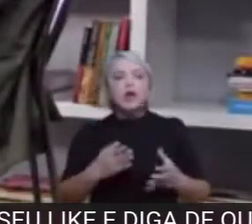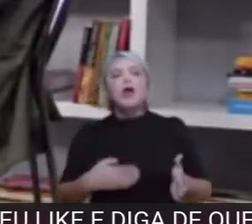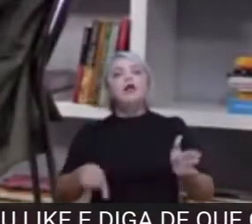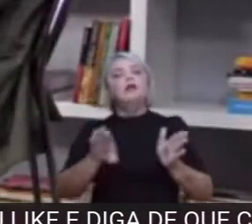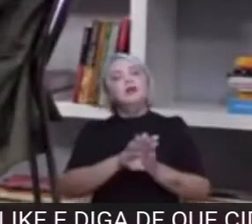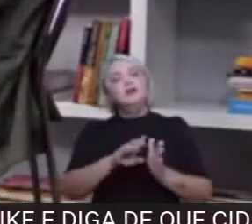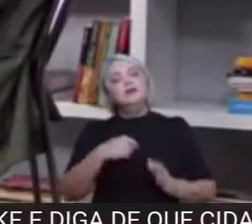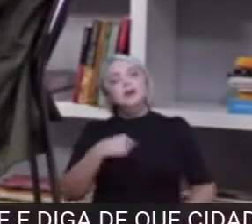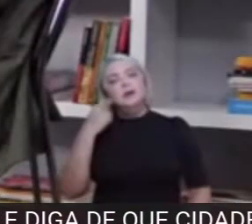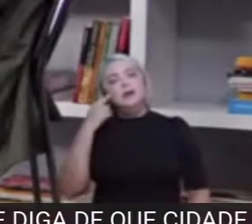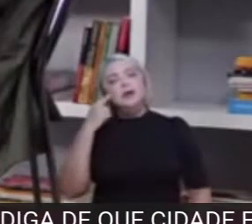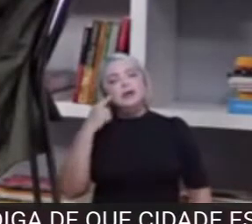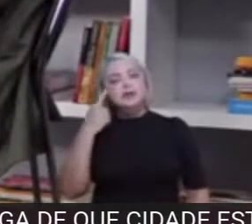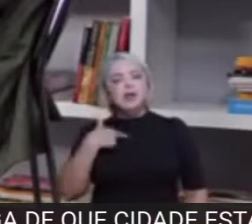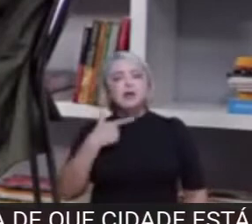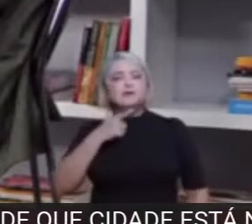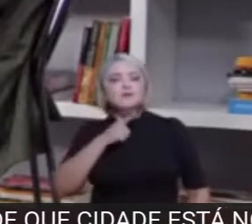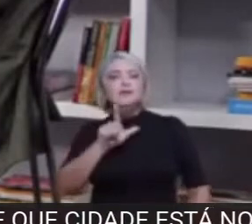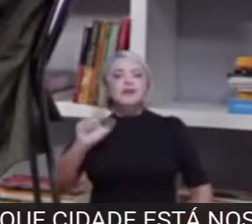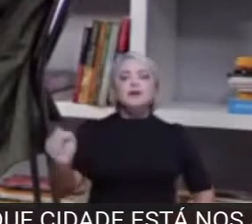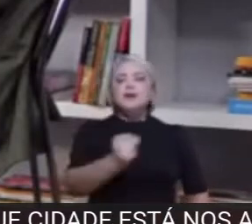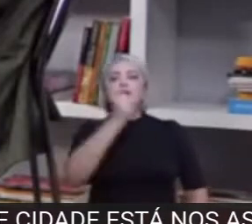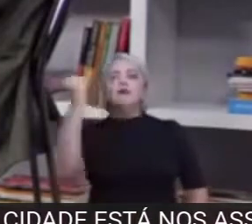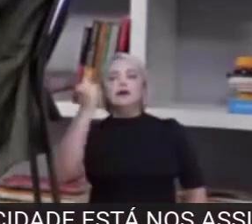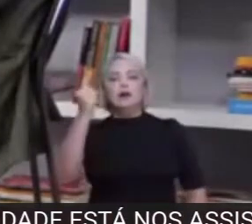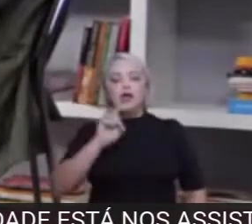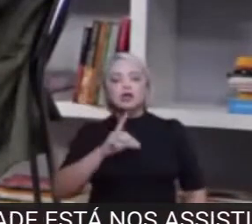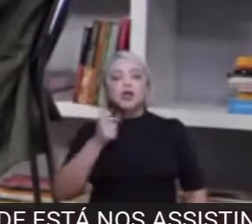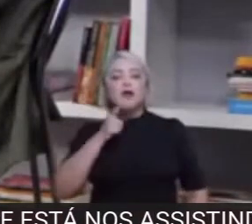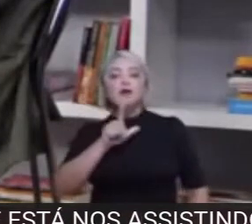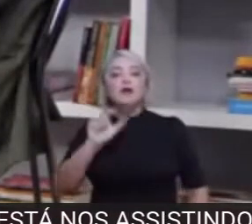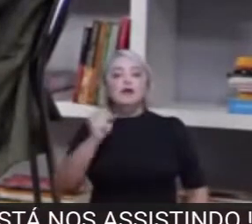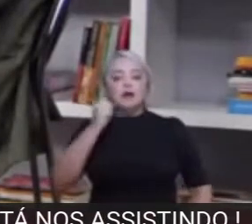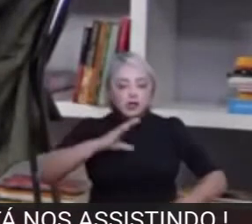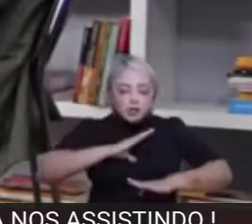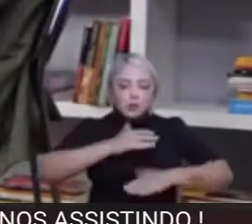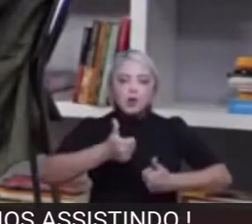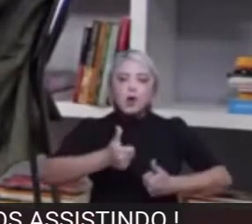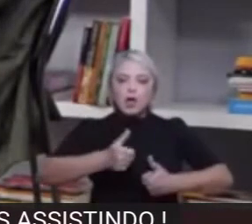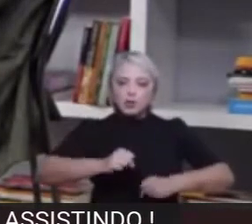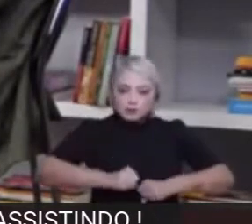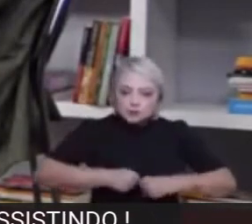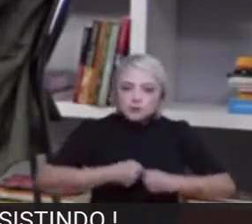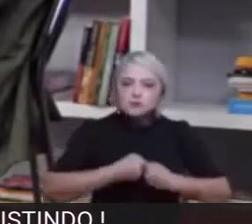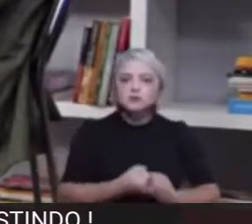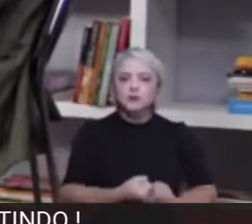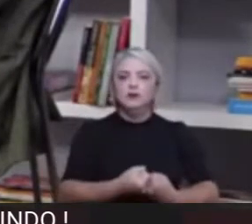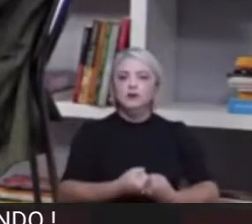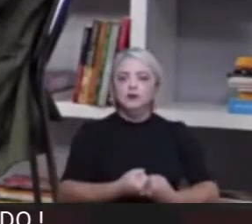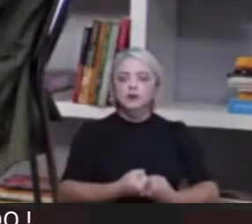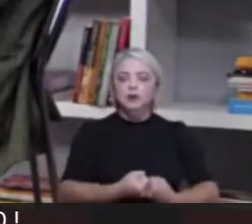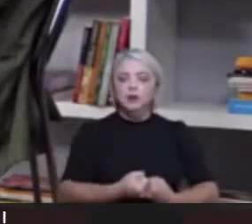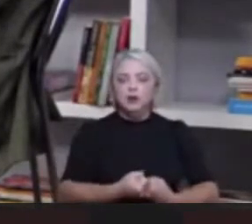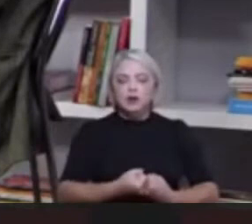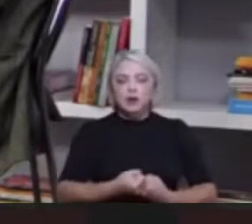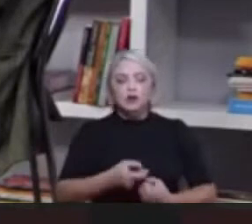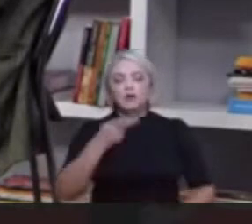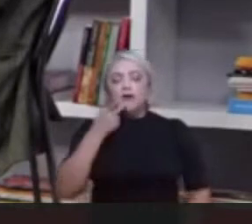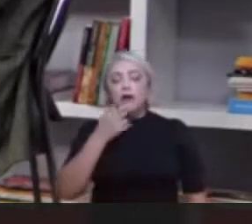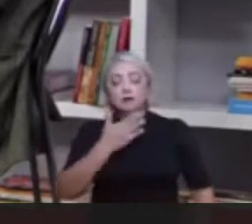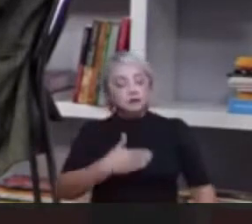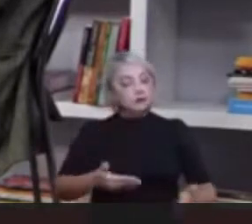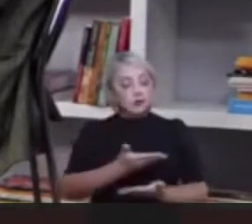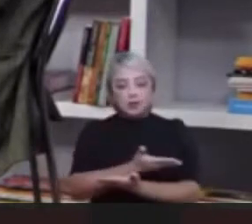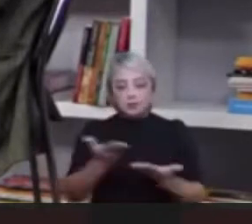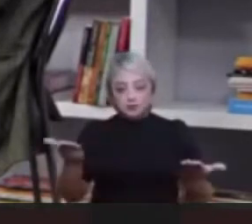tinha que vencê-los. Eu só ia vencer se eu tivesse coragem de enfrentá-los. Eu digo para todo mundo o seguinte, eu